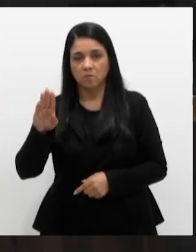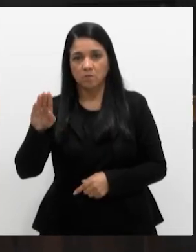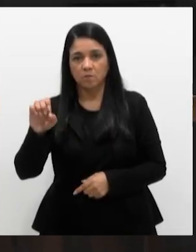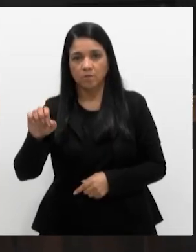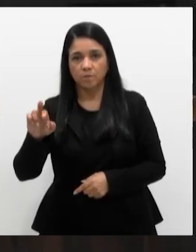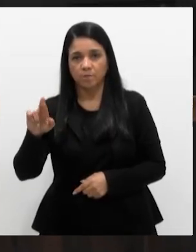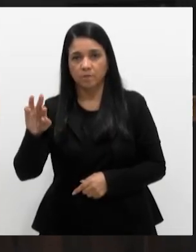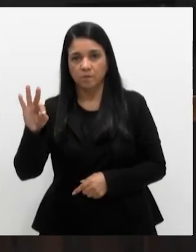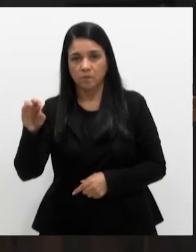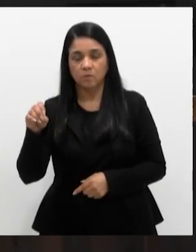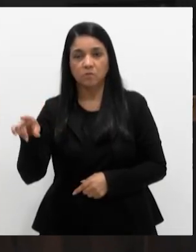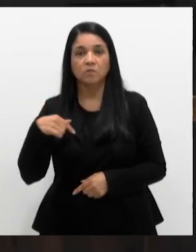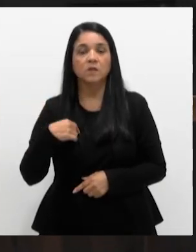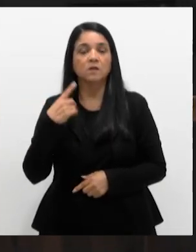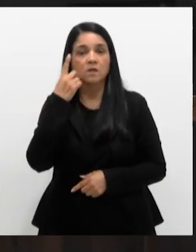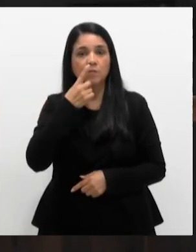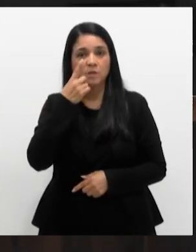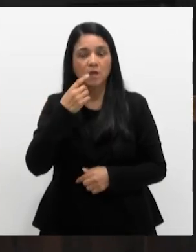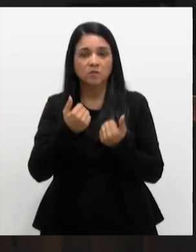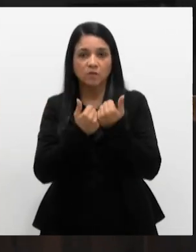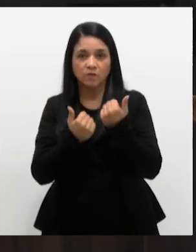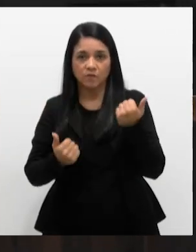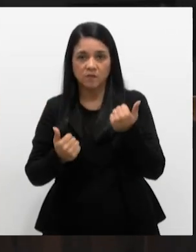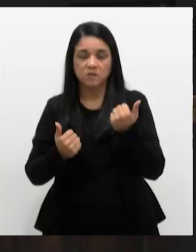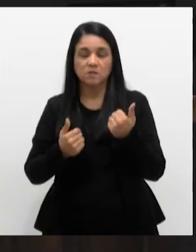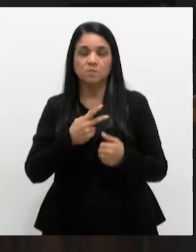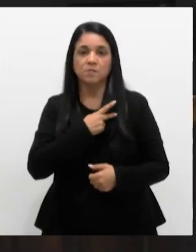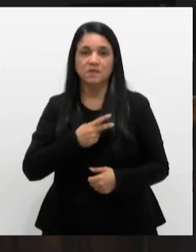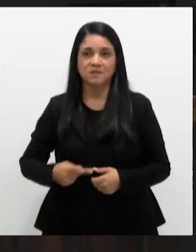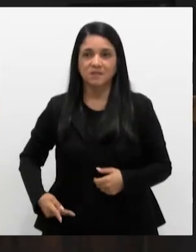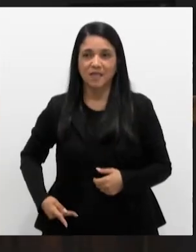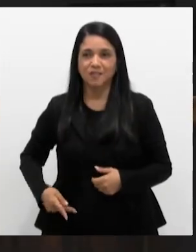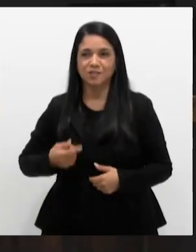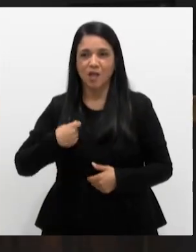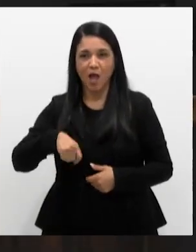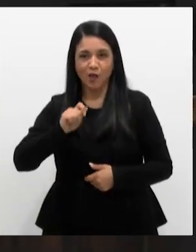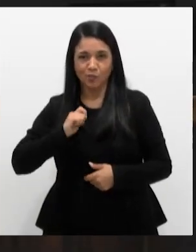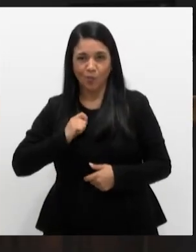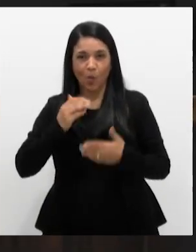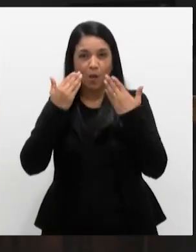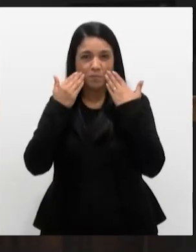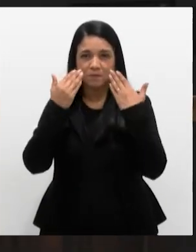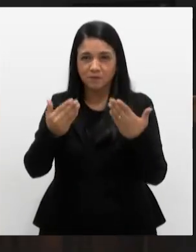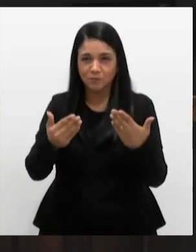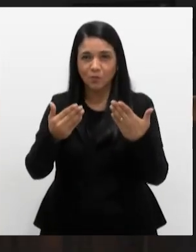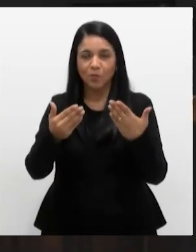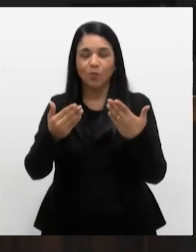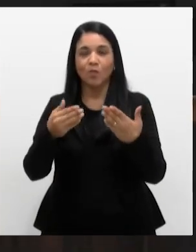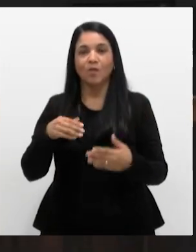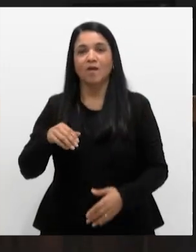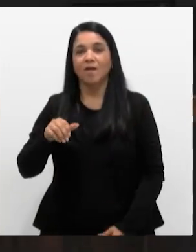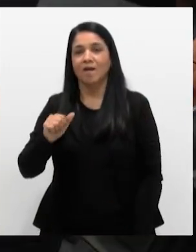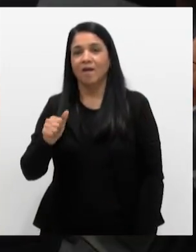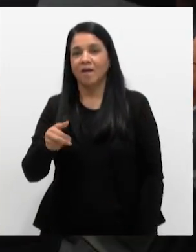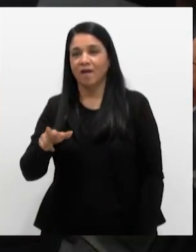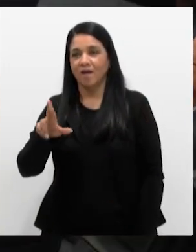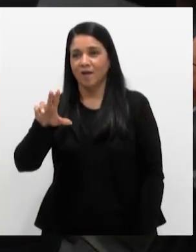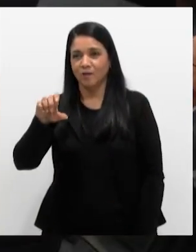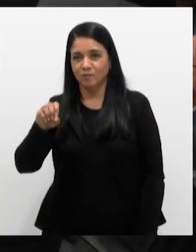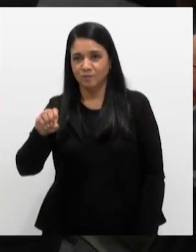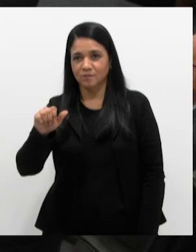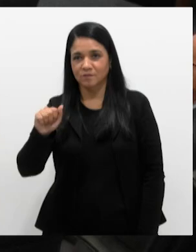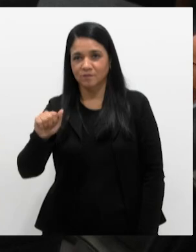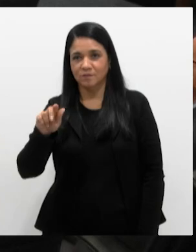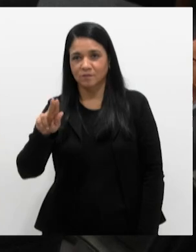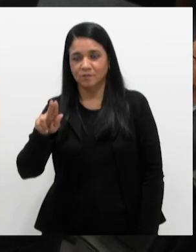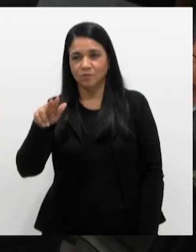Deputado, vice-presidente, delegado, modelo, ator, apresentador, Carlos Augusto, por favor, nos dê a honra,